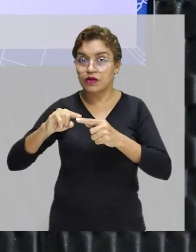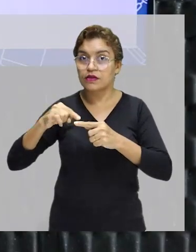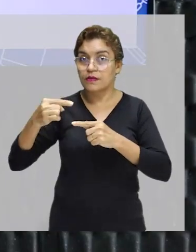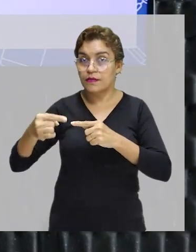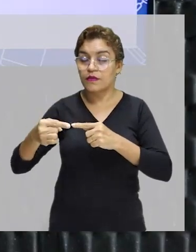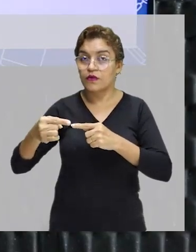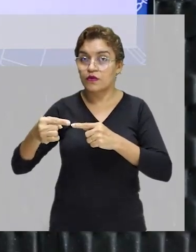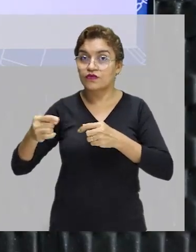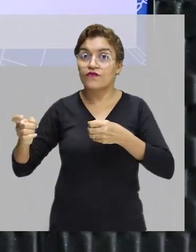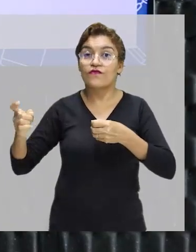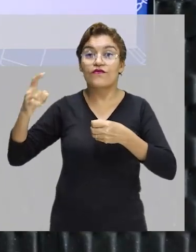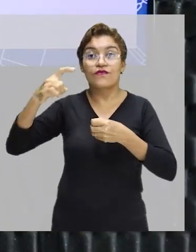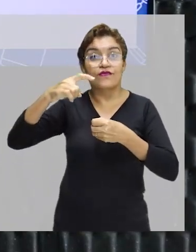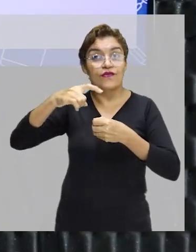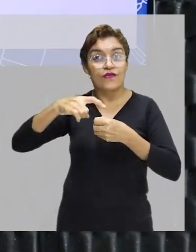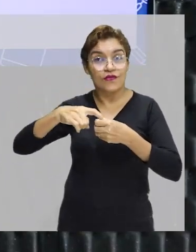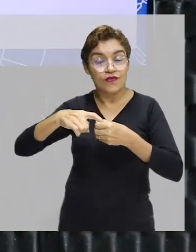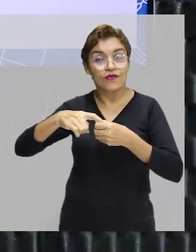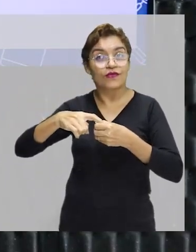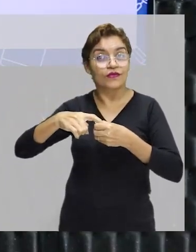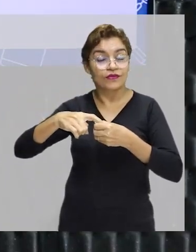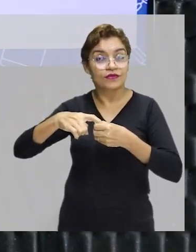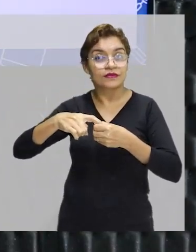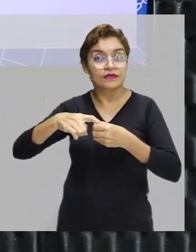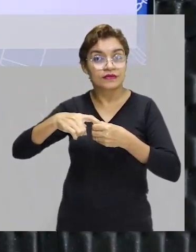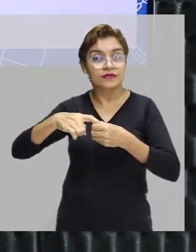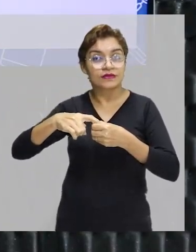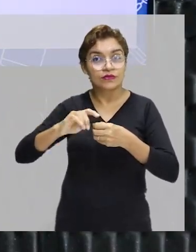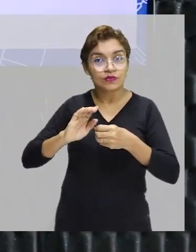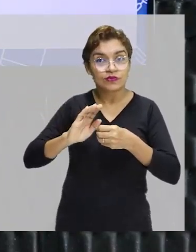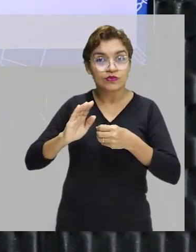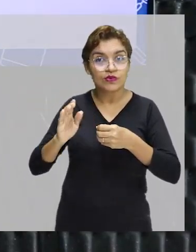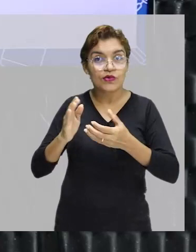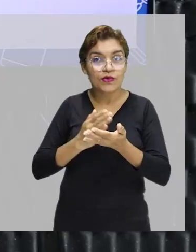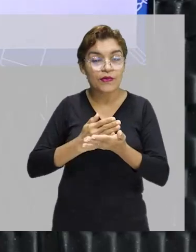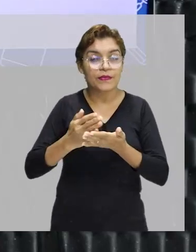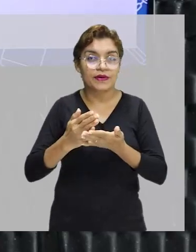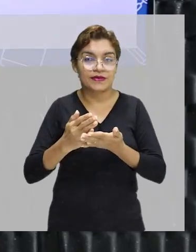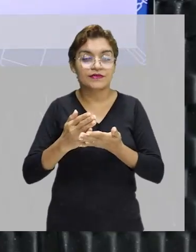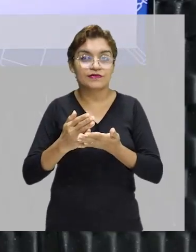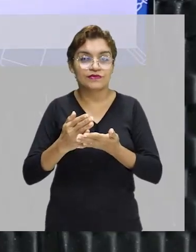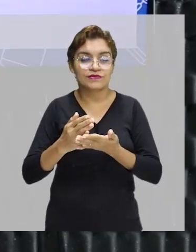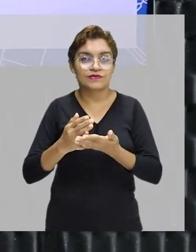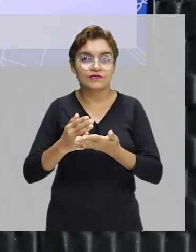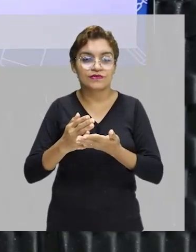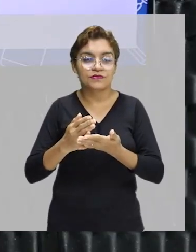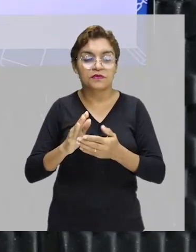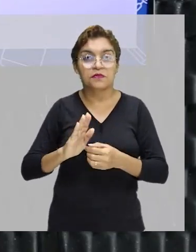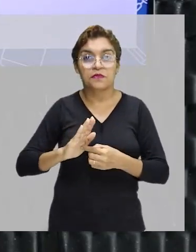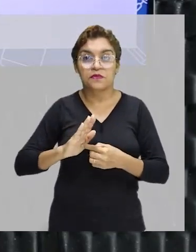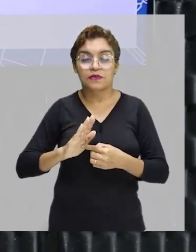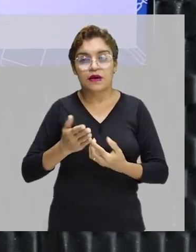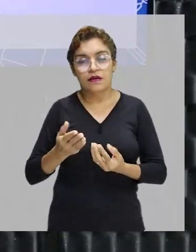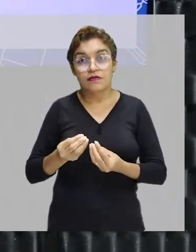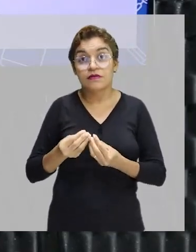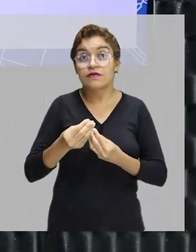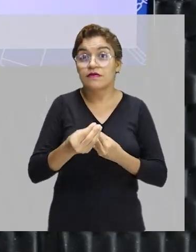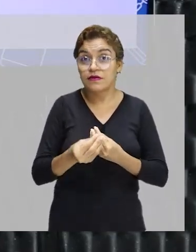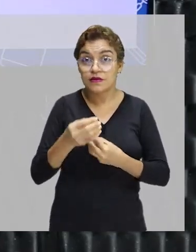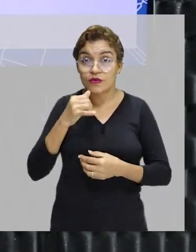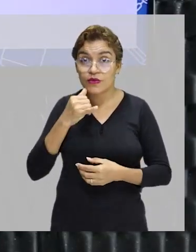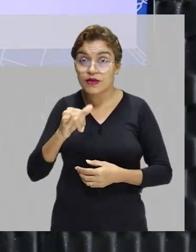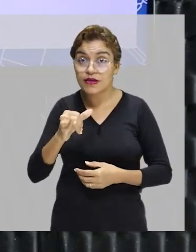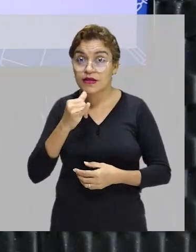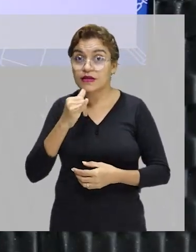seguida eles vão voltar para o seu nível inicial, devolvendo essa energia que eles receberam, né,